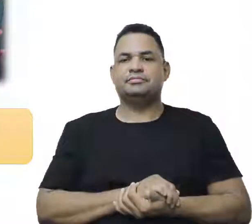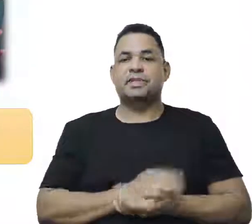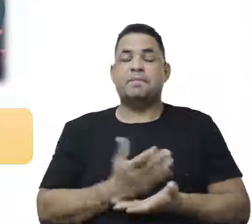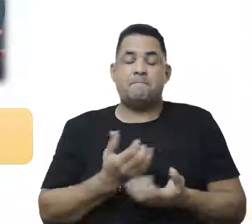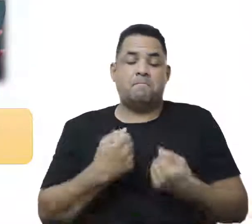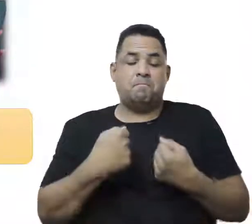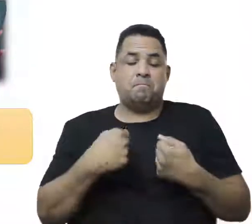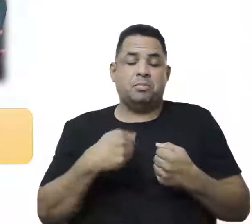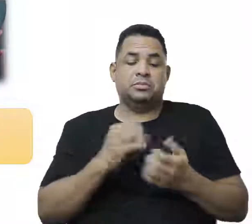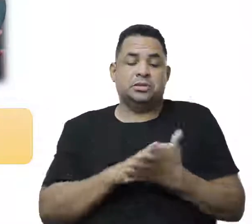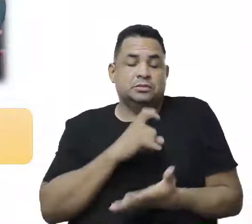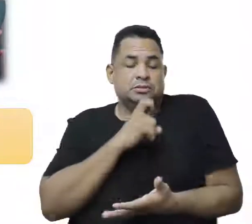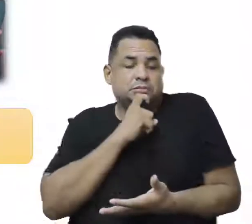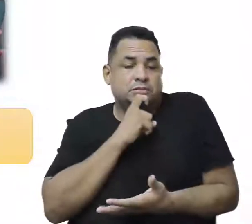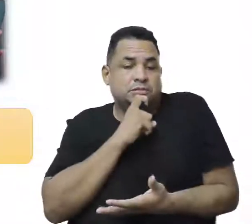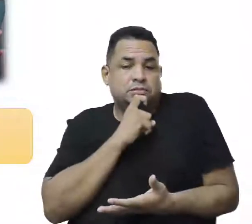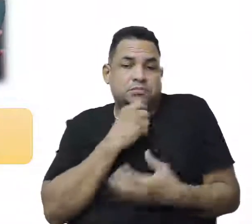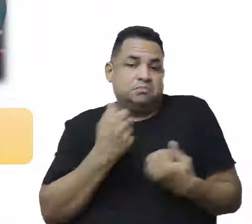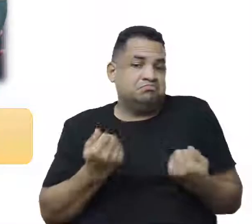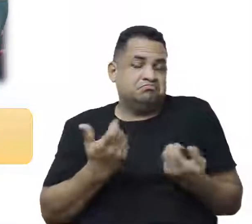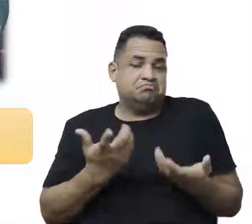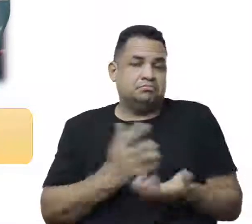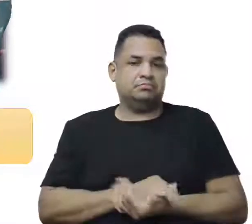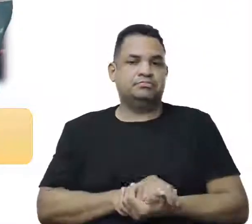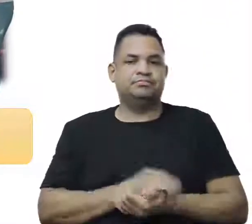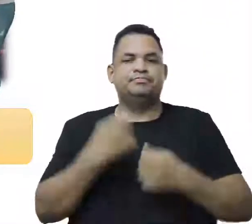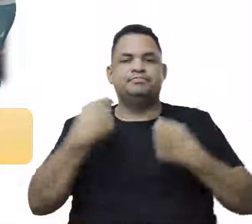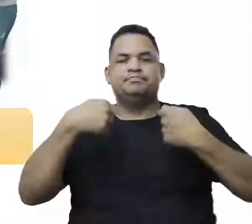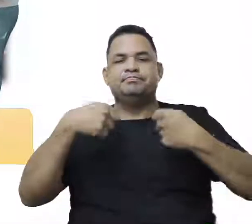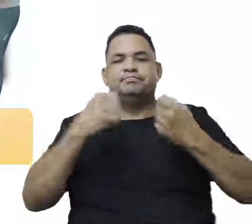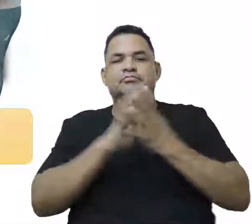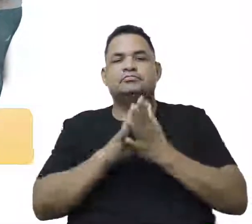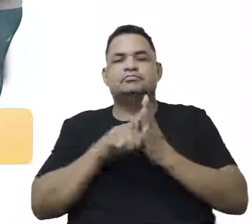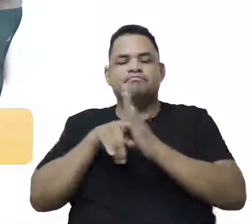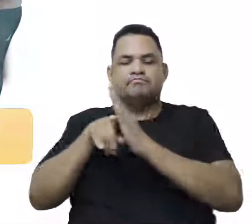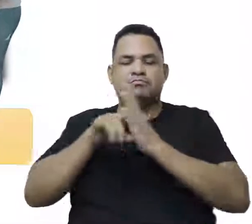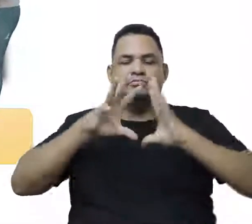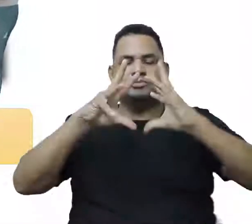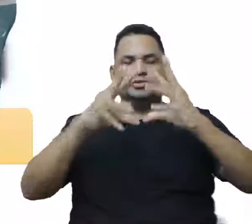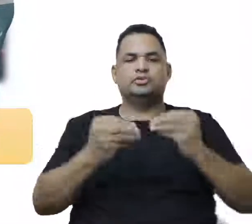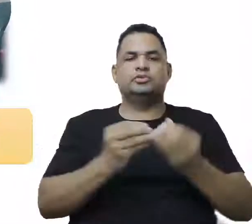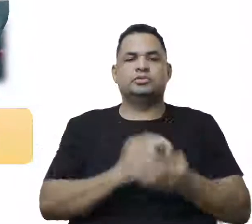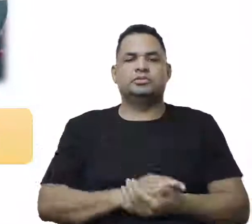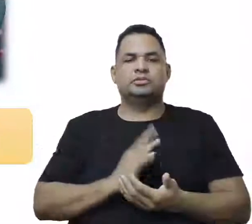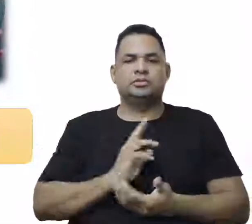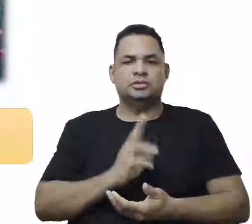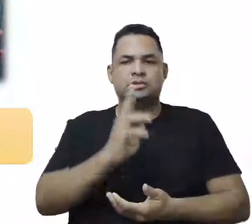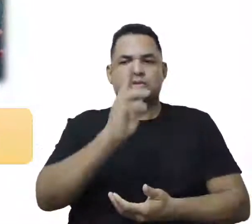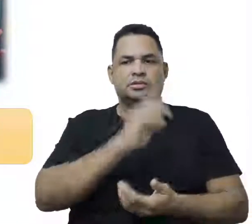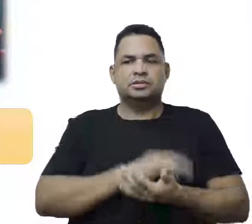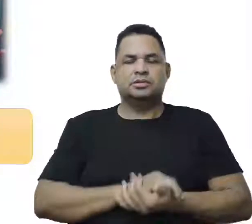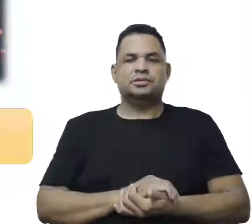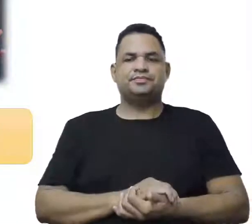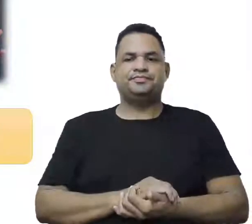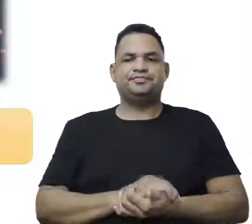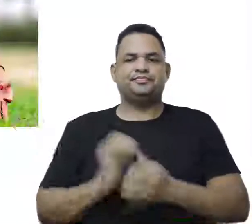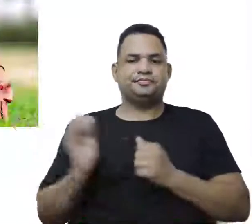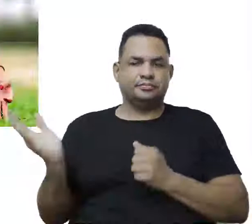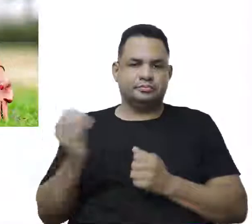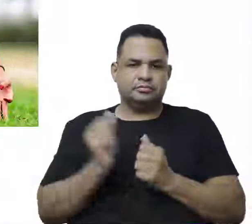né, prof? Exato. Eu posso estar com frio. Então, eu preciso analisar todo o conjunto. Vamos seguir no slide aí, acompanha